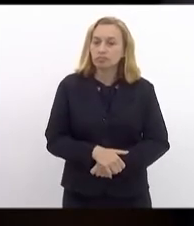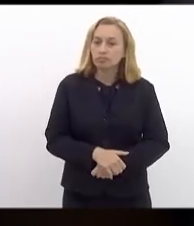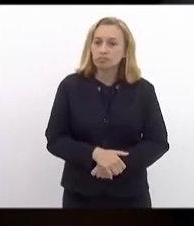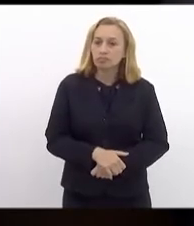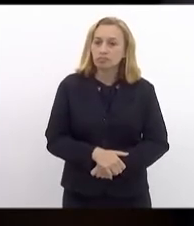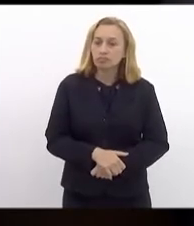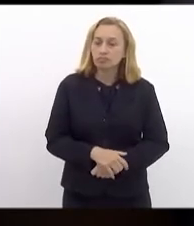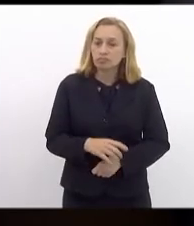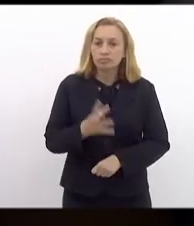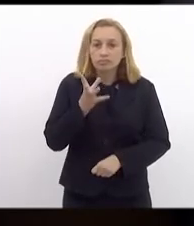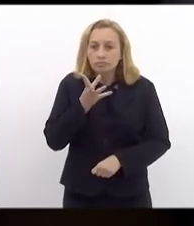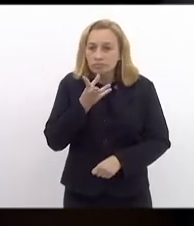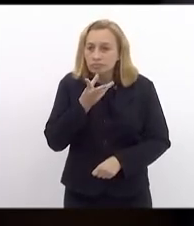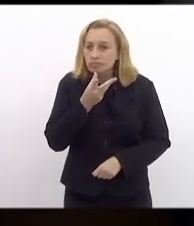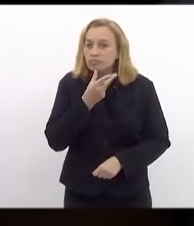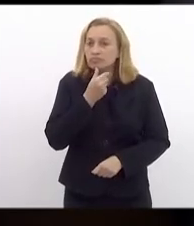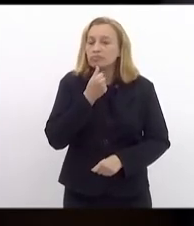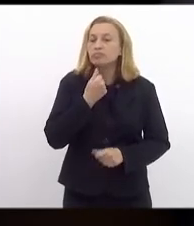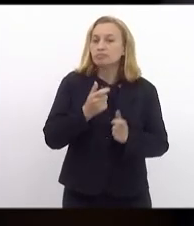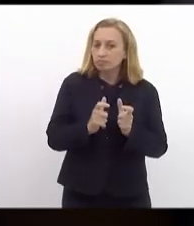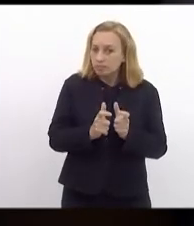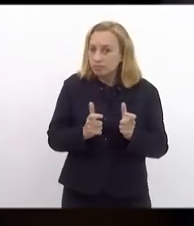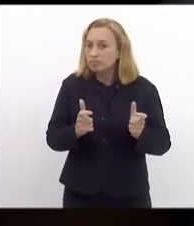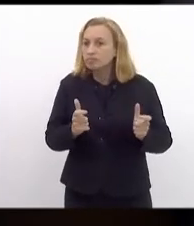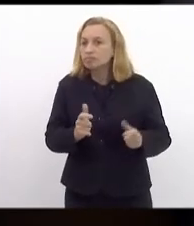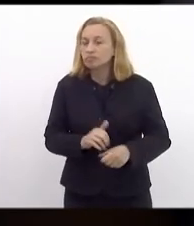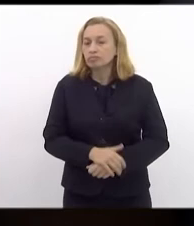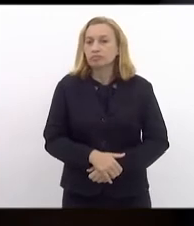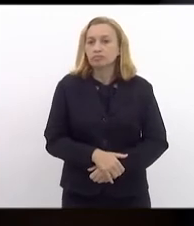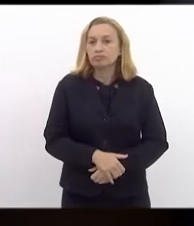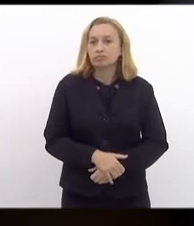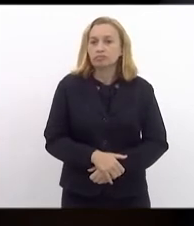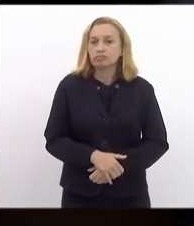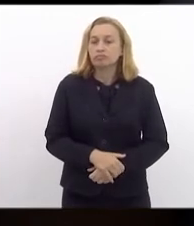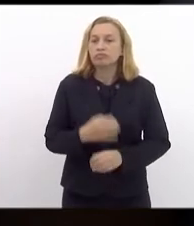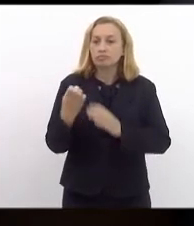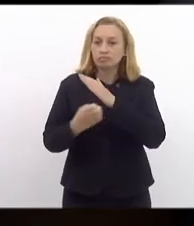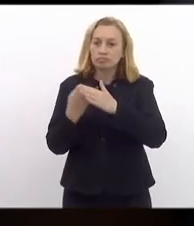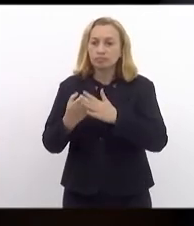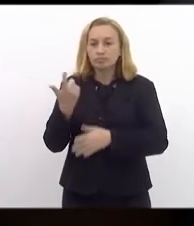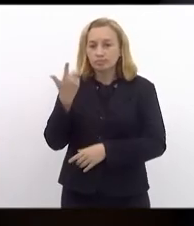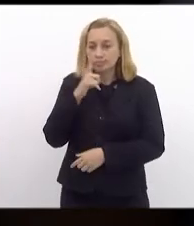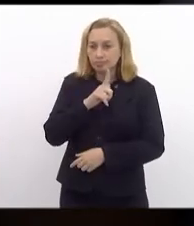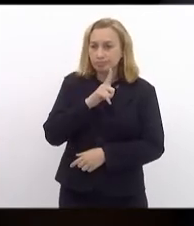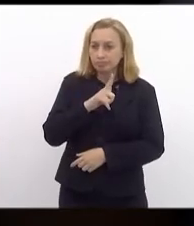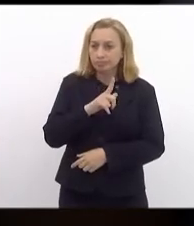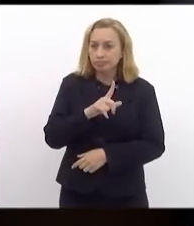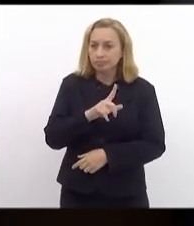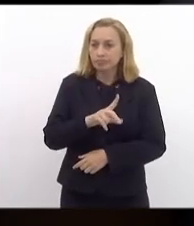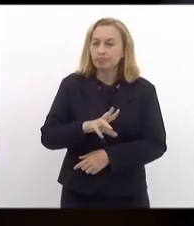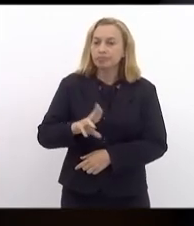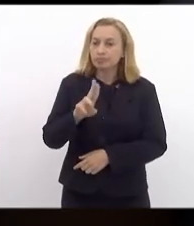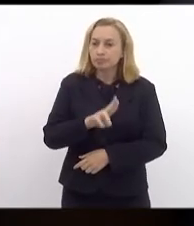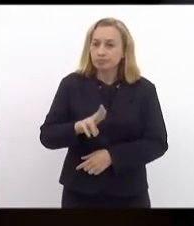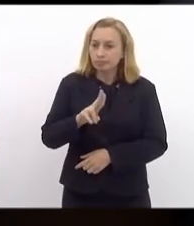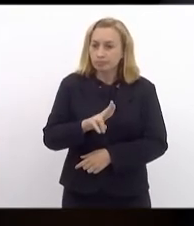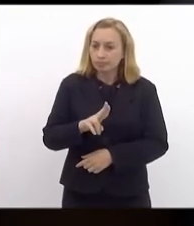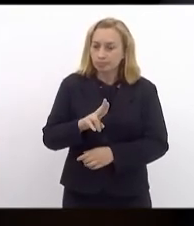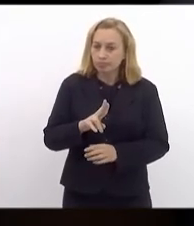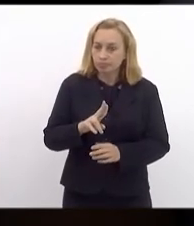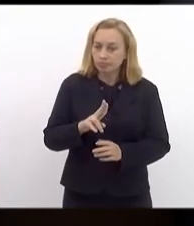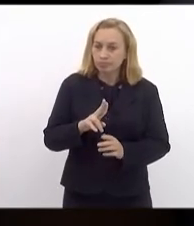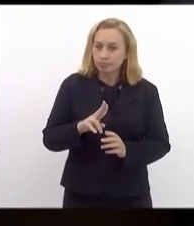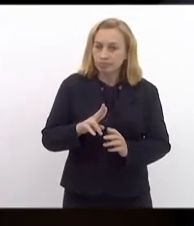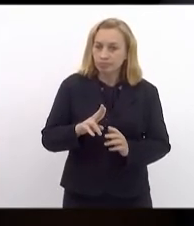uma demora muito grande até que as empresas consigam usufruir dessas alterações